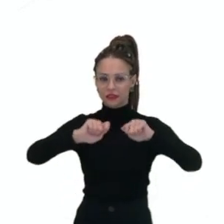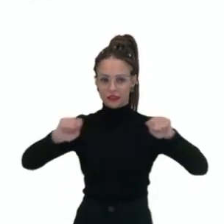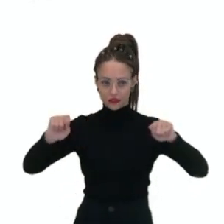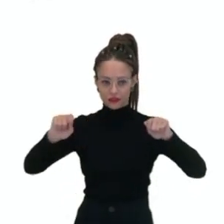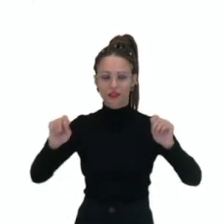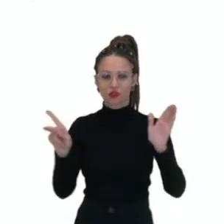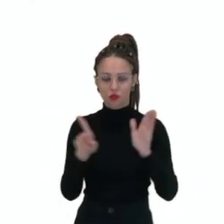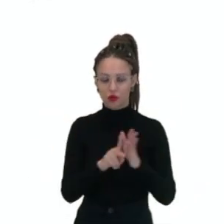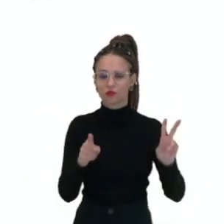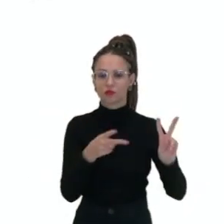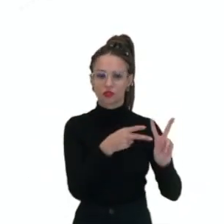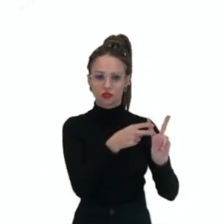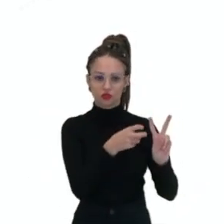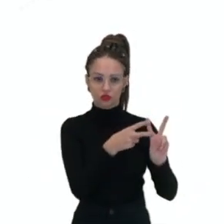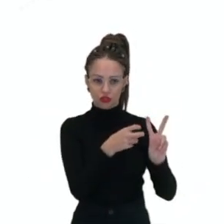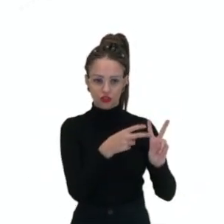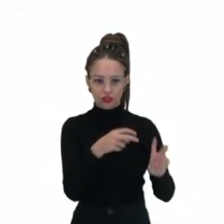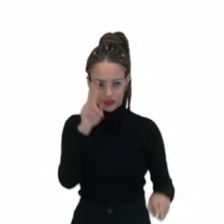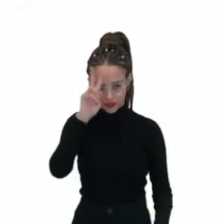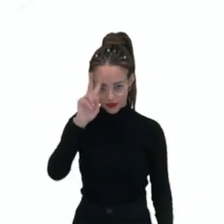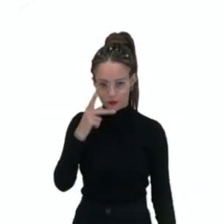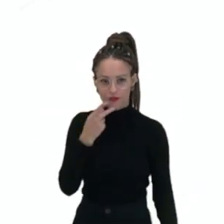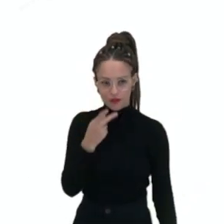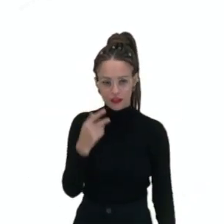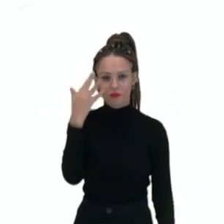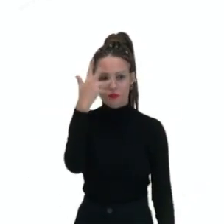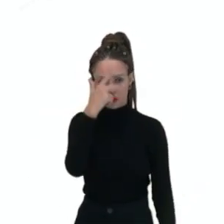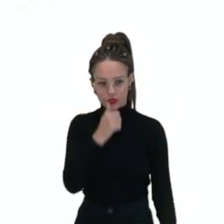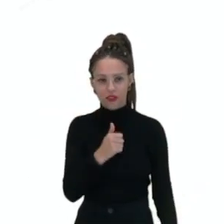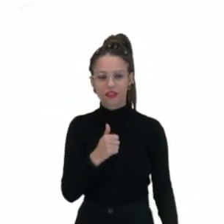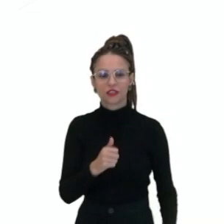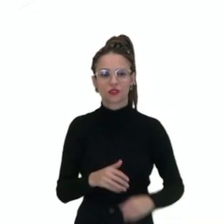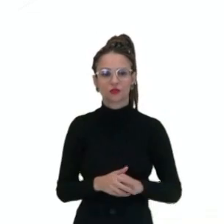que é um artesanato indígena, lembra que eu falei que eu acho muito bonito.